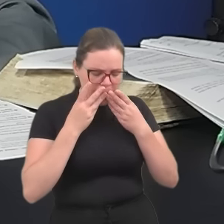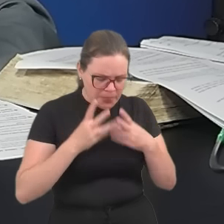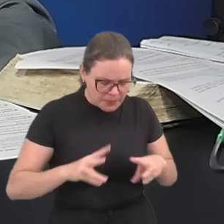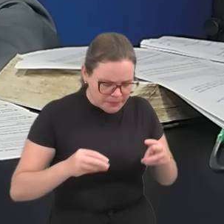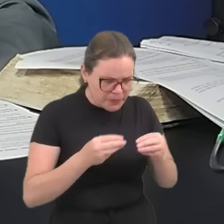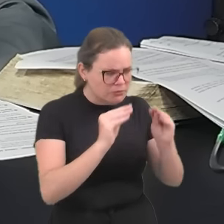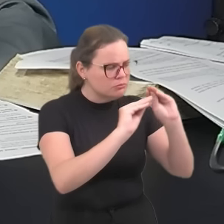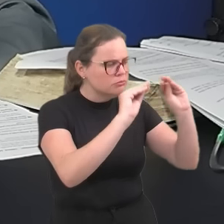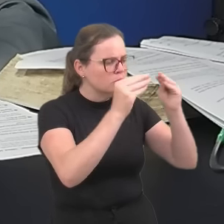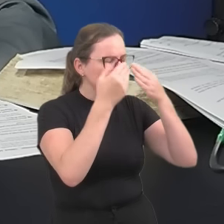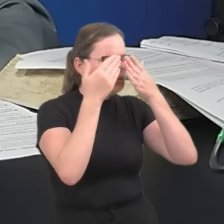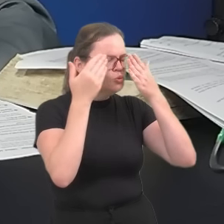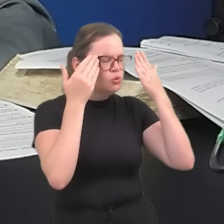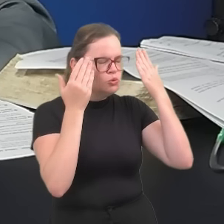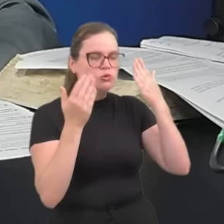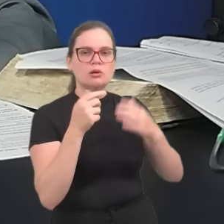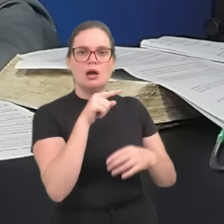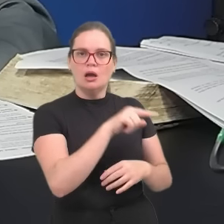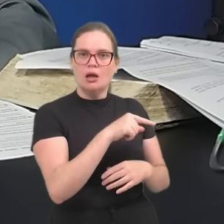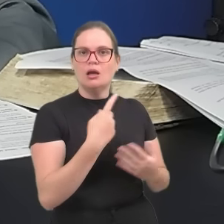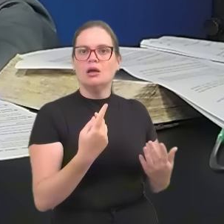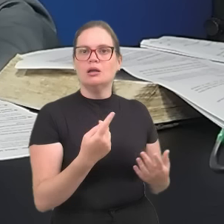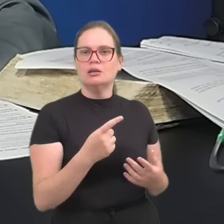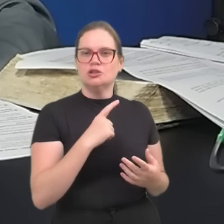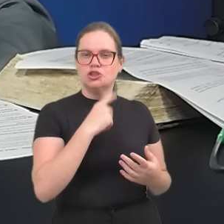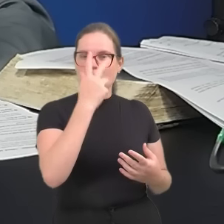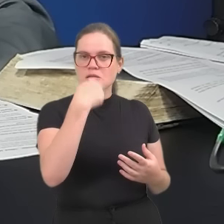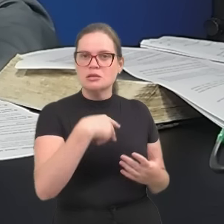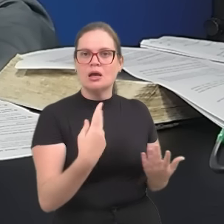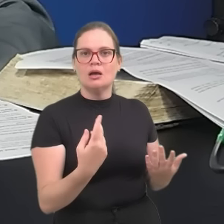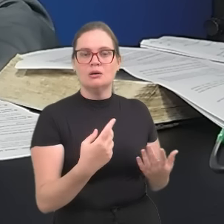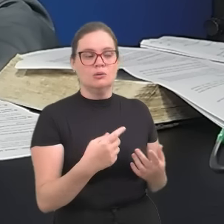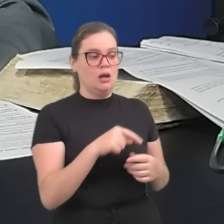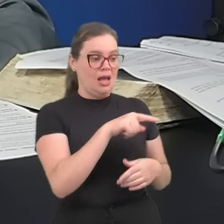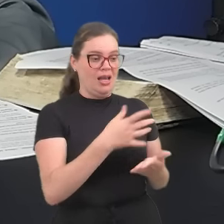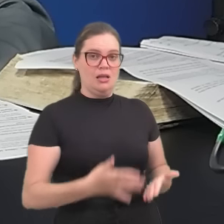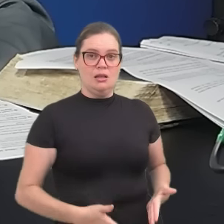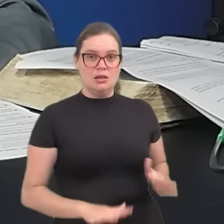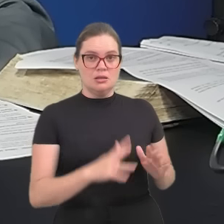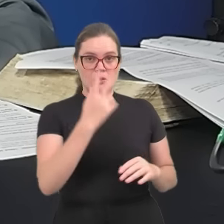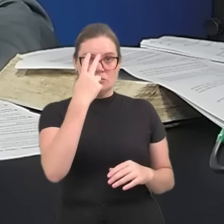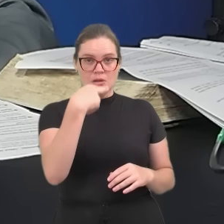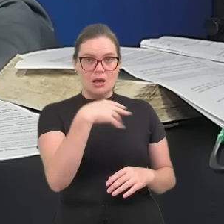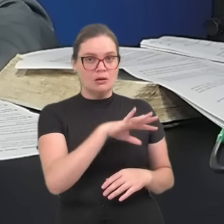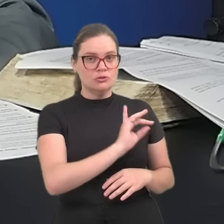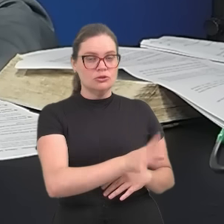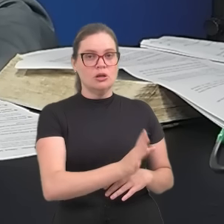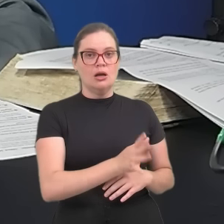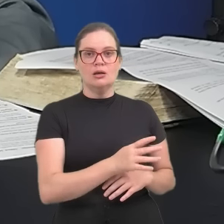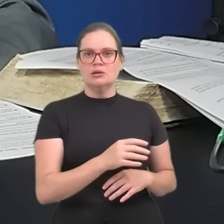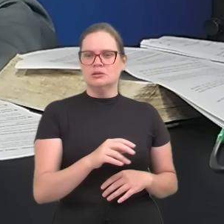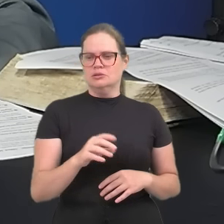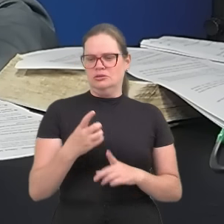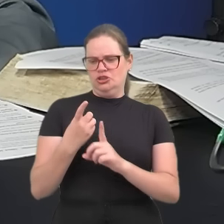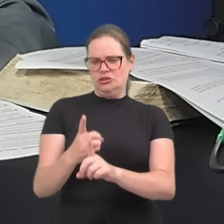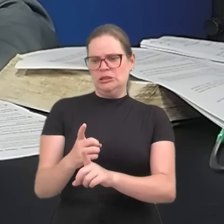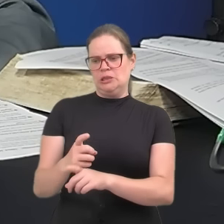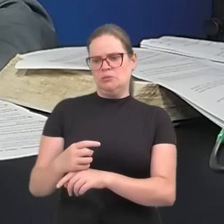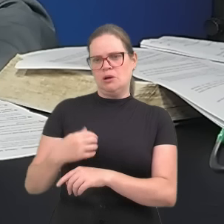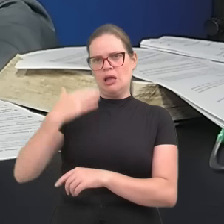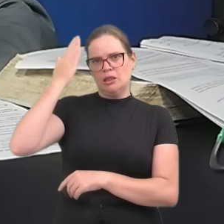de nascença. Havia um entendimento errado dos